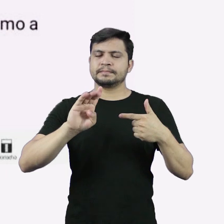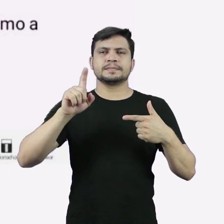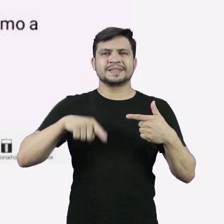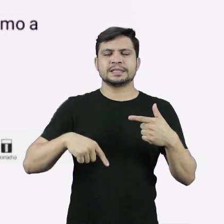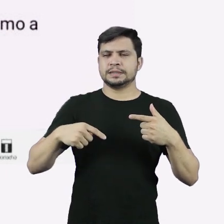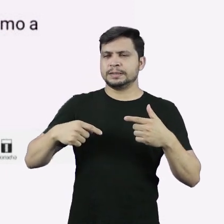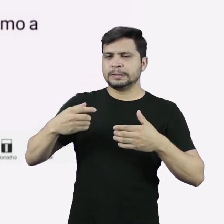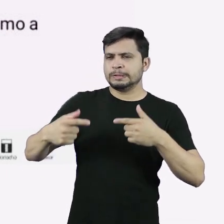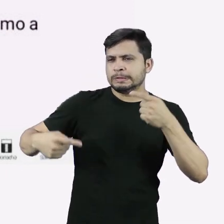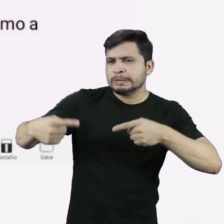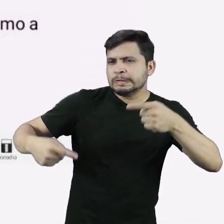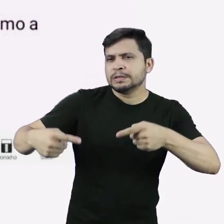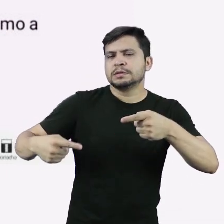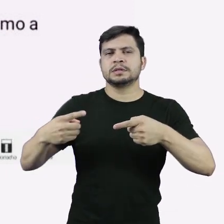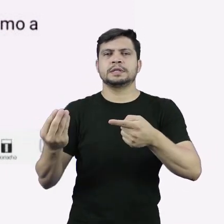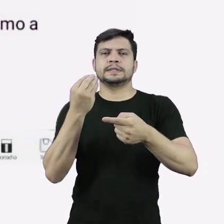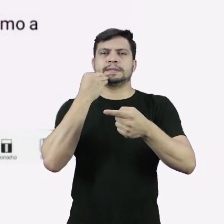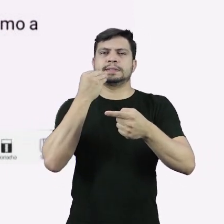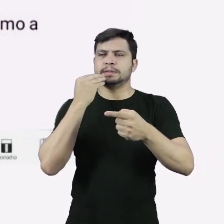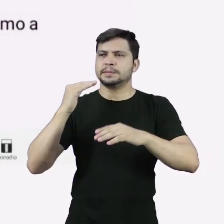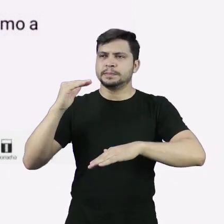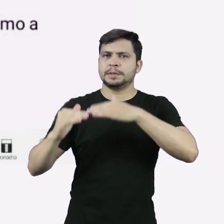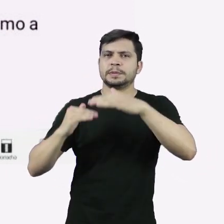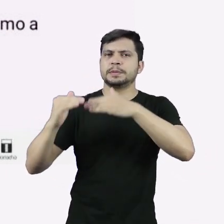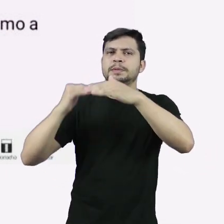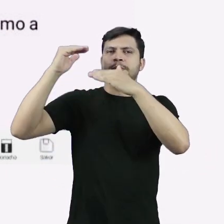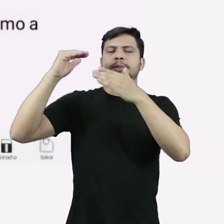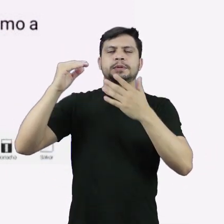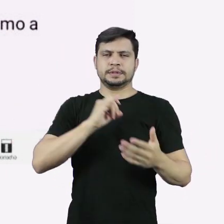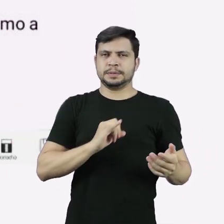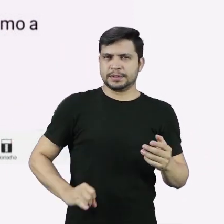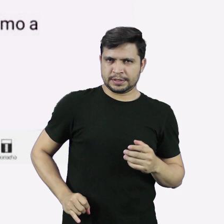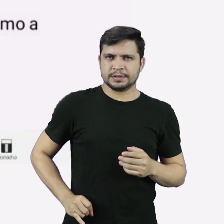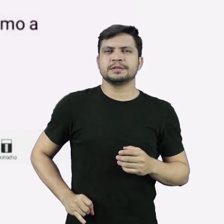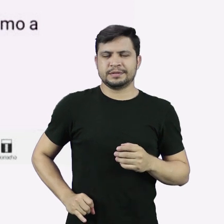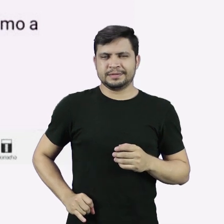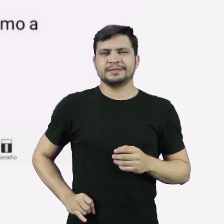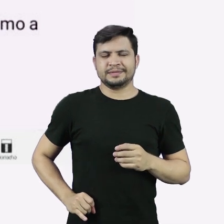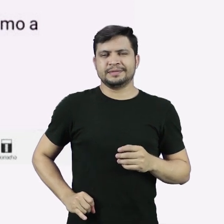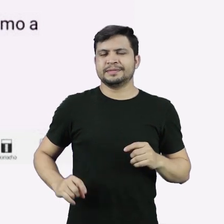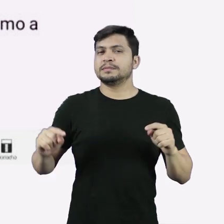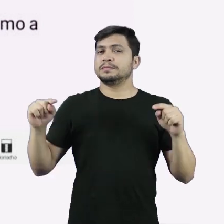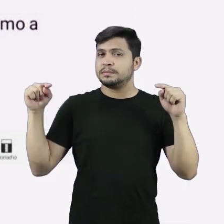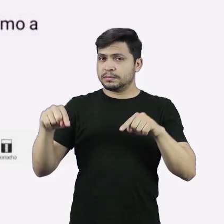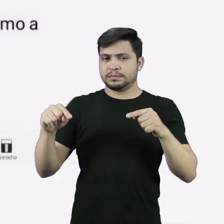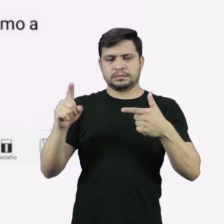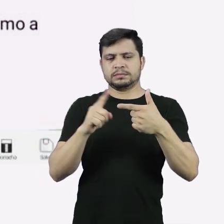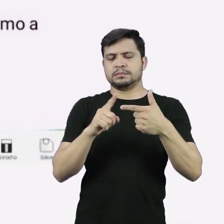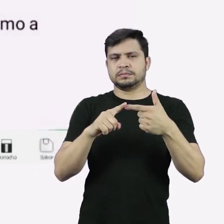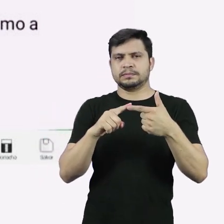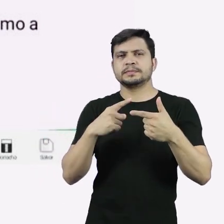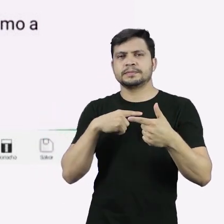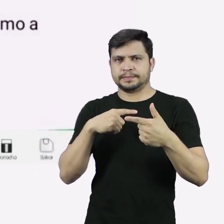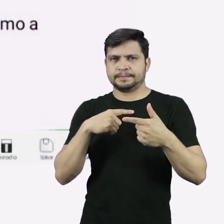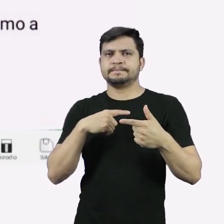europeias, ocasionando a Primeira Guerra Mundial. Corrida armamentista é um tópico ou é uma expressão correta para eu